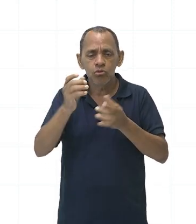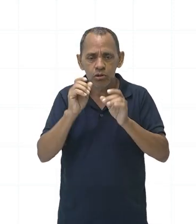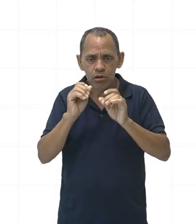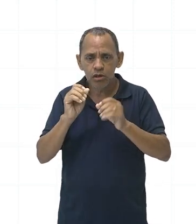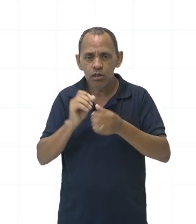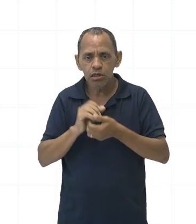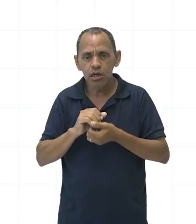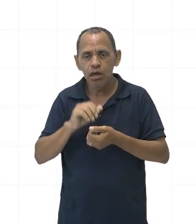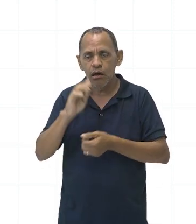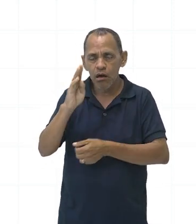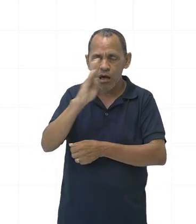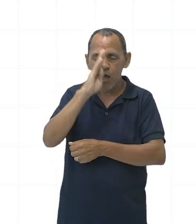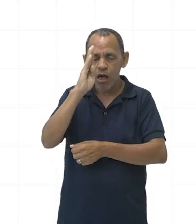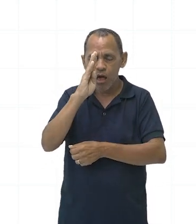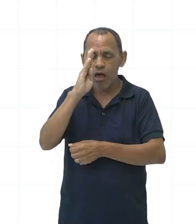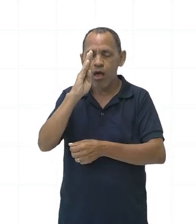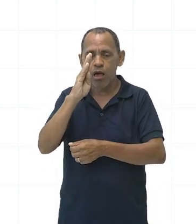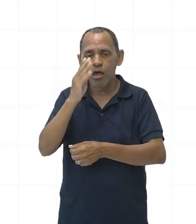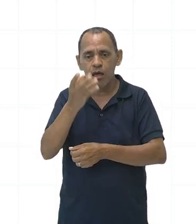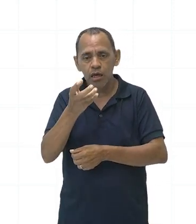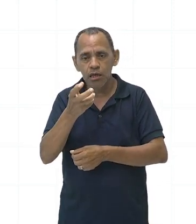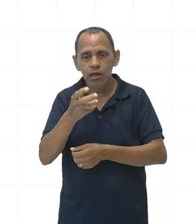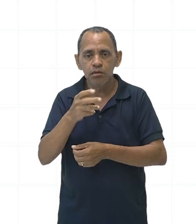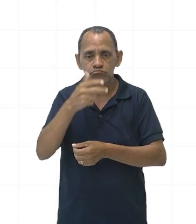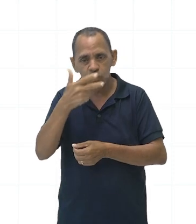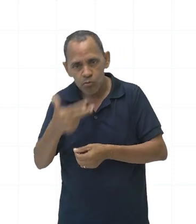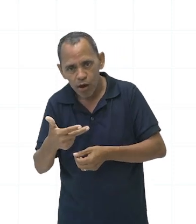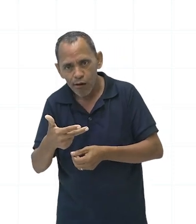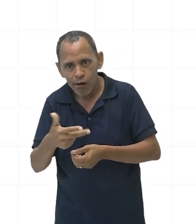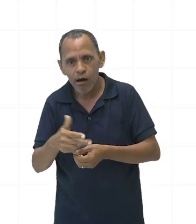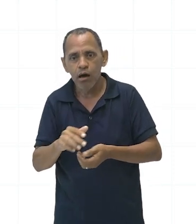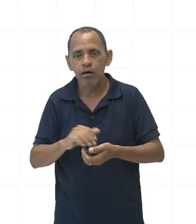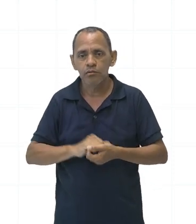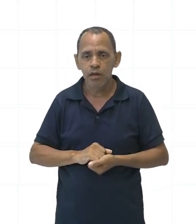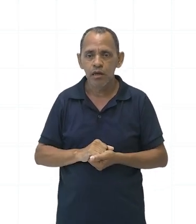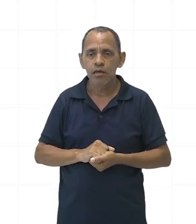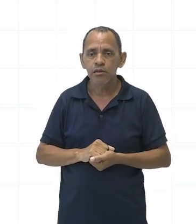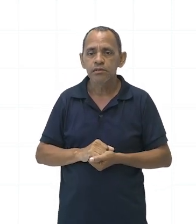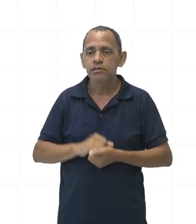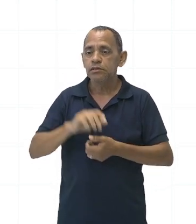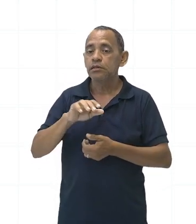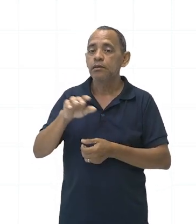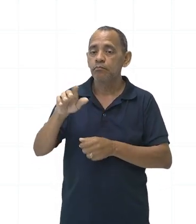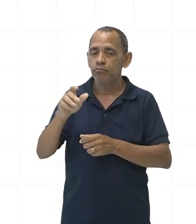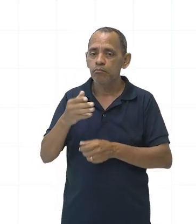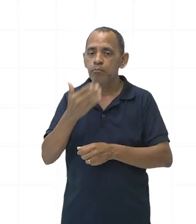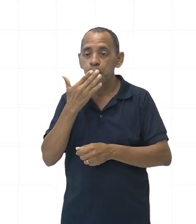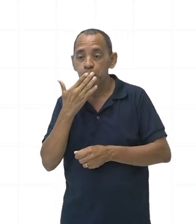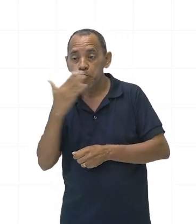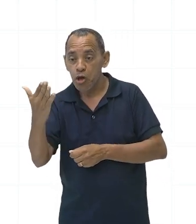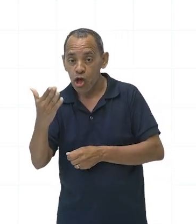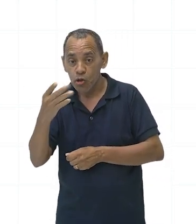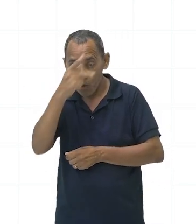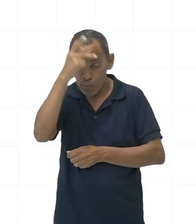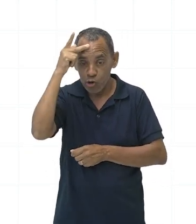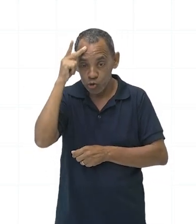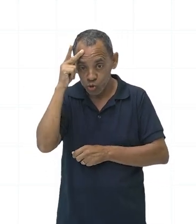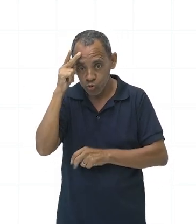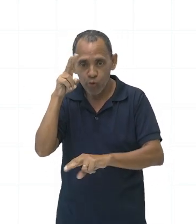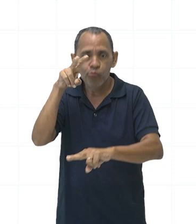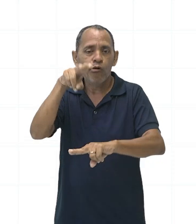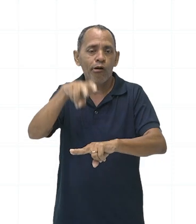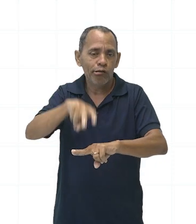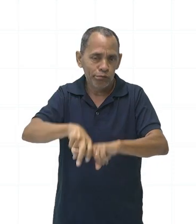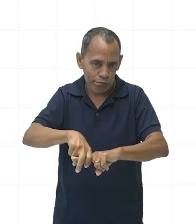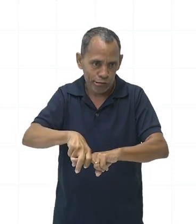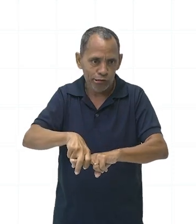vai desmaiar, mas não desmaia, você vai primeiro sentá-la em uma cadeira ou outro local semelhante,